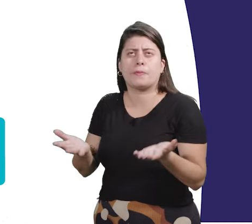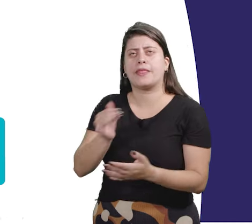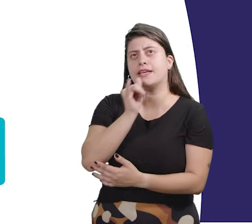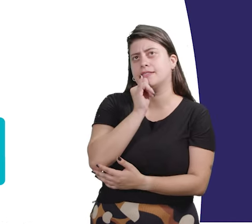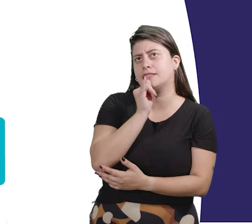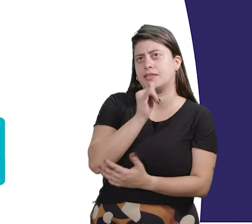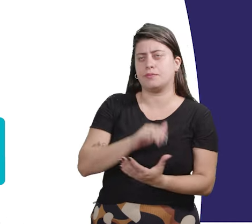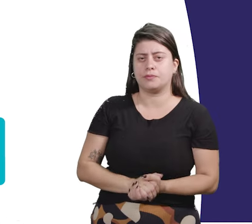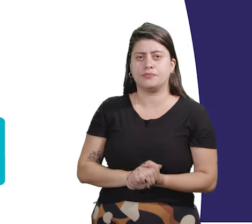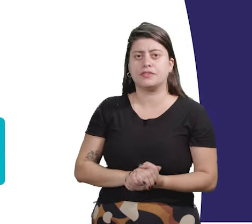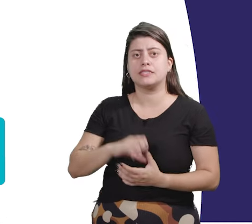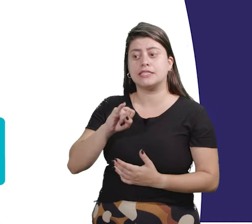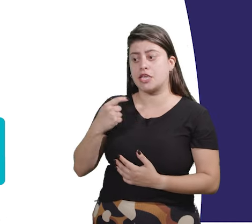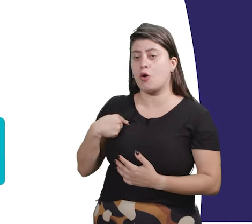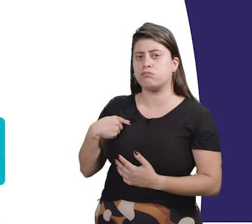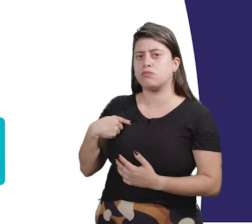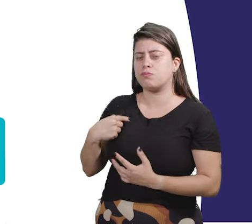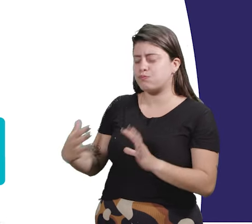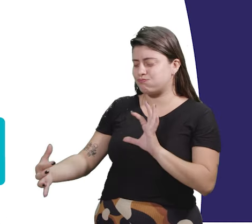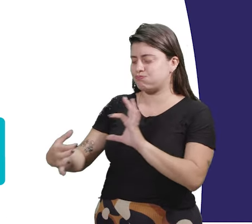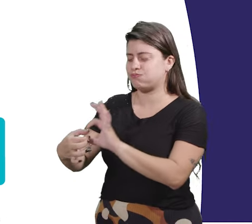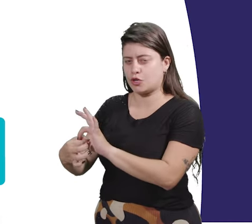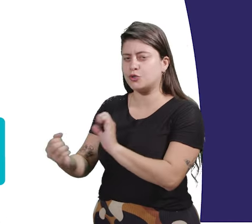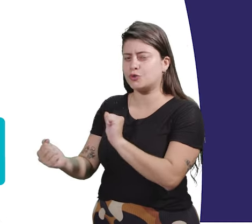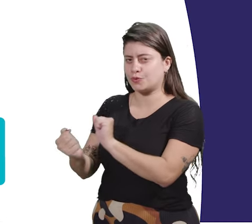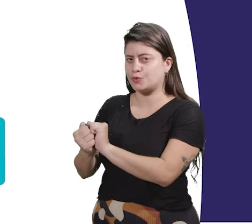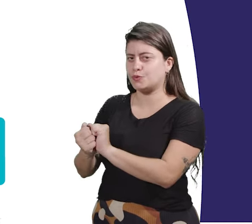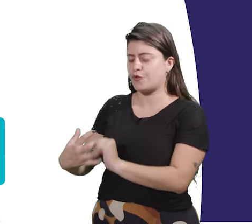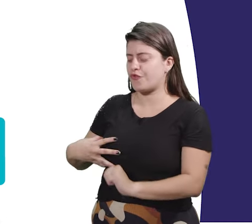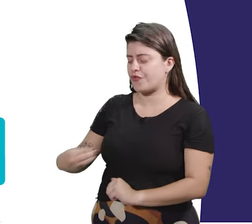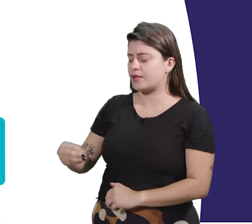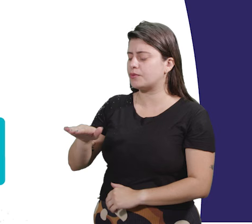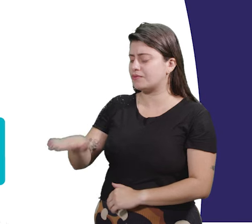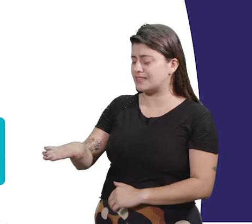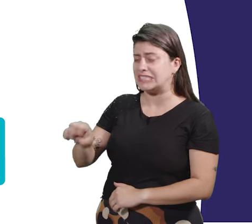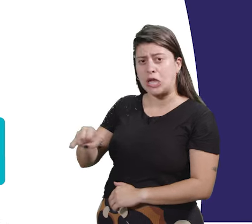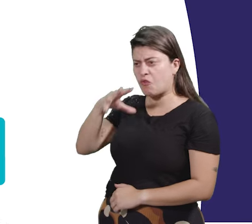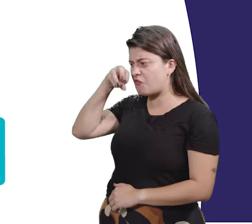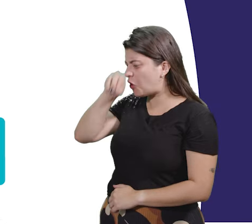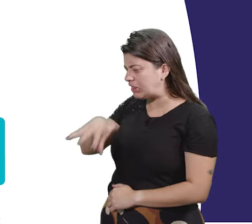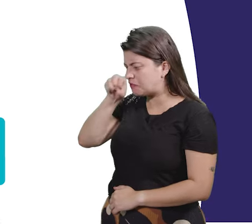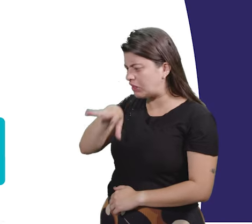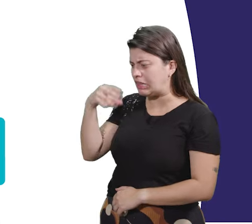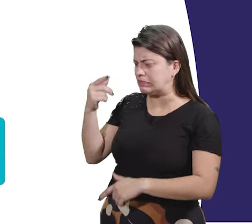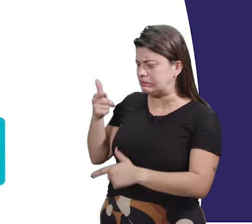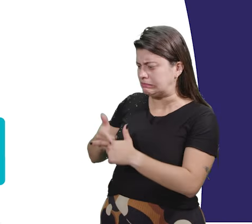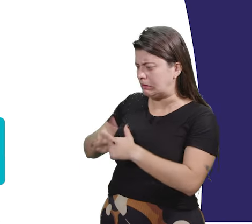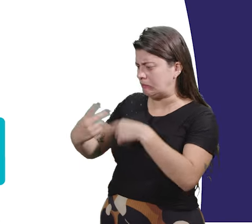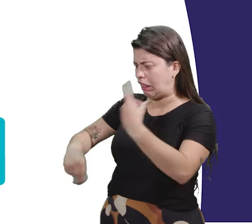uma relação, por exemplo, pautada na correção violenta e ao mesmo tempo que eu corrijo, abraço e beijo,